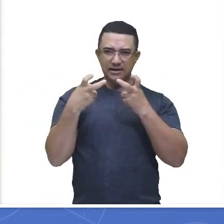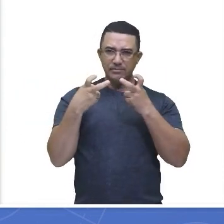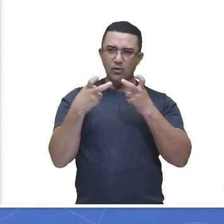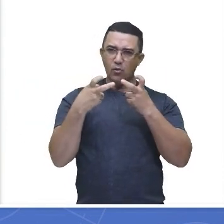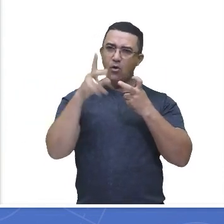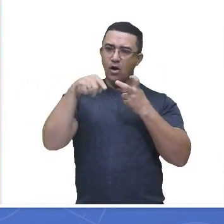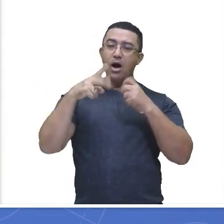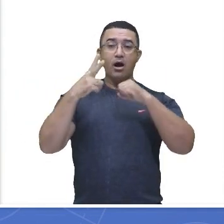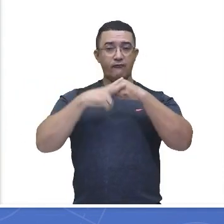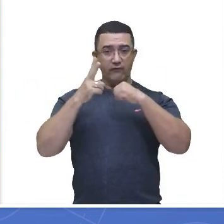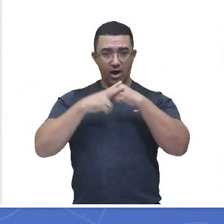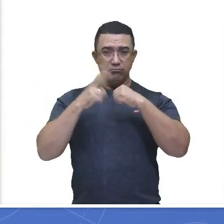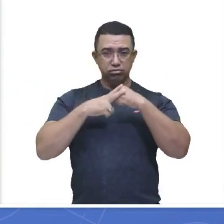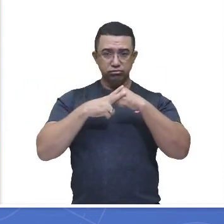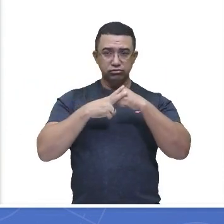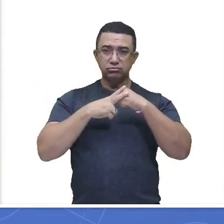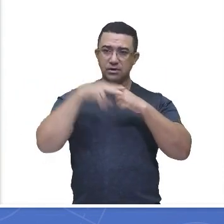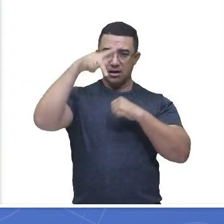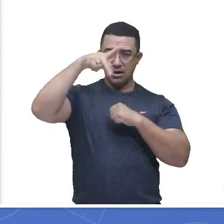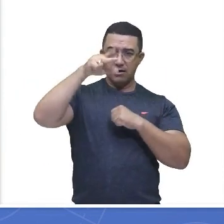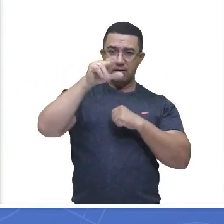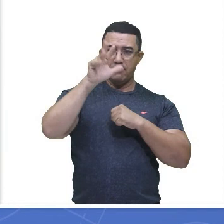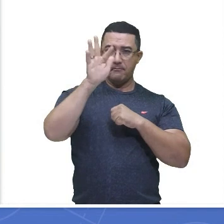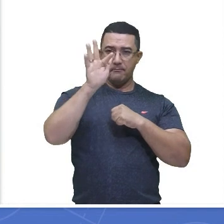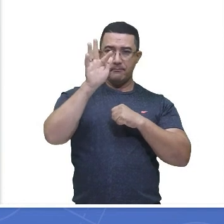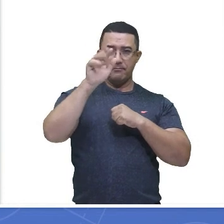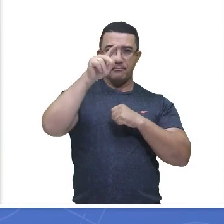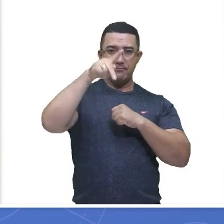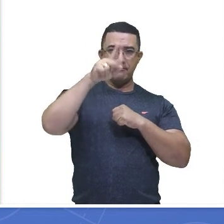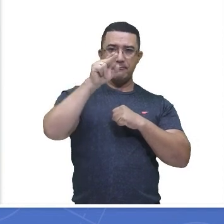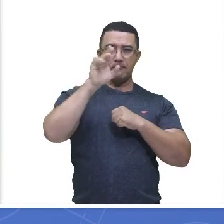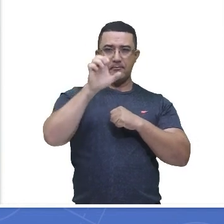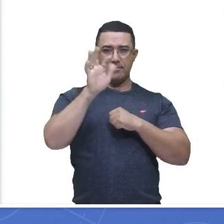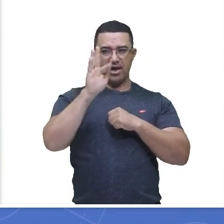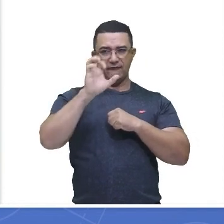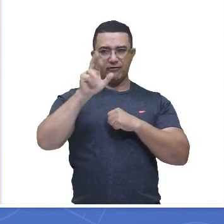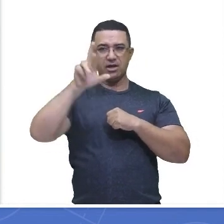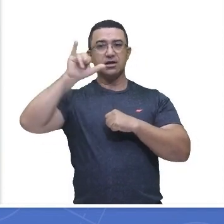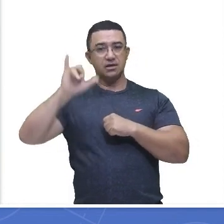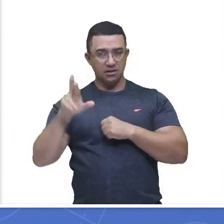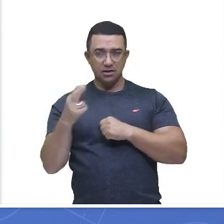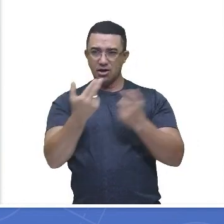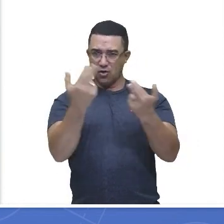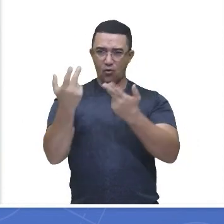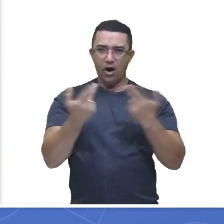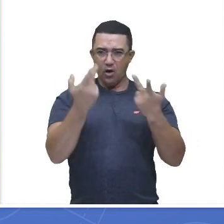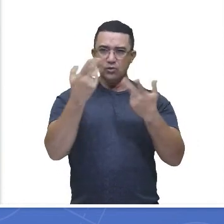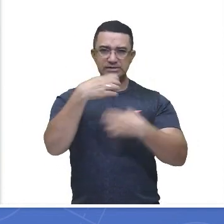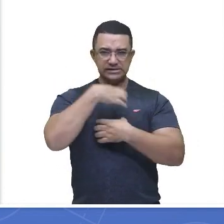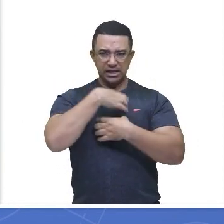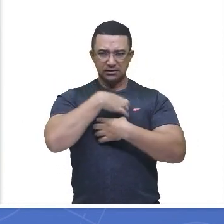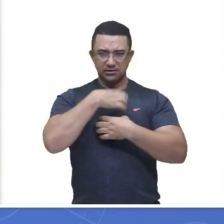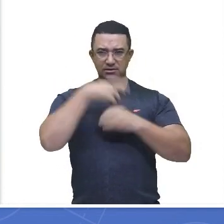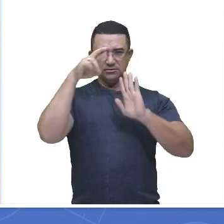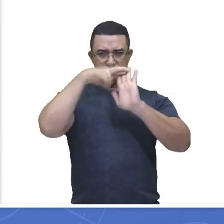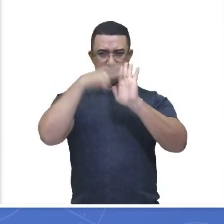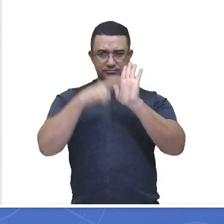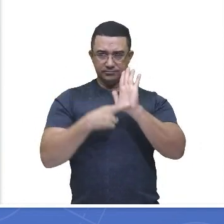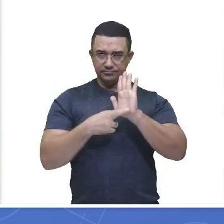o verbo preferir sofre a mesma irregularidade do verbo sentir. Tudo bem?